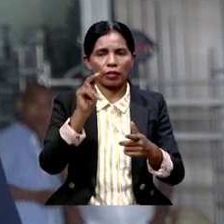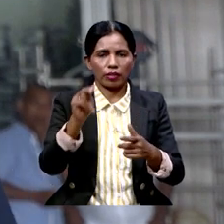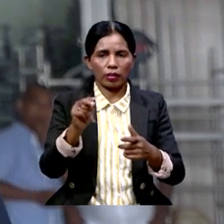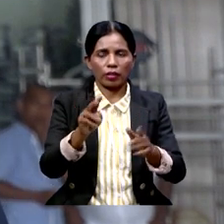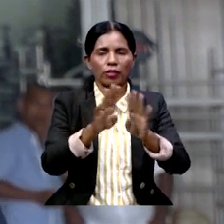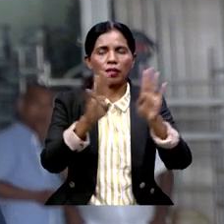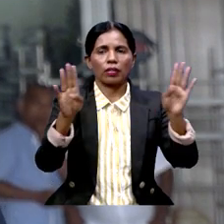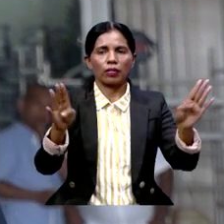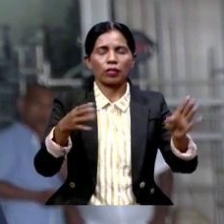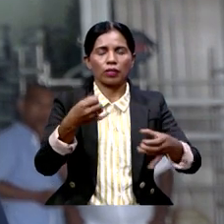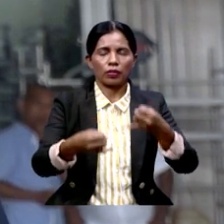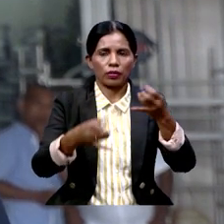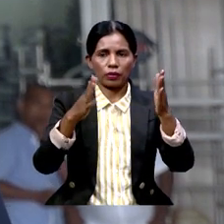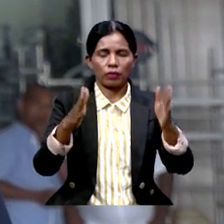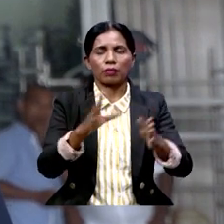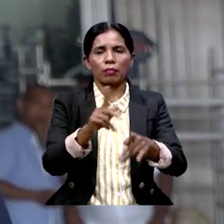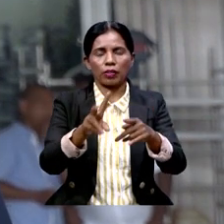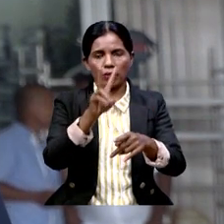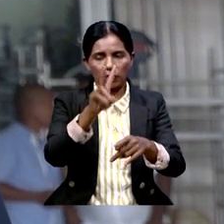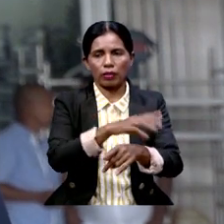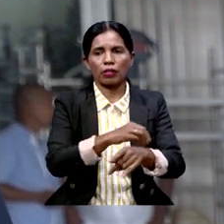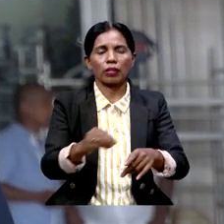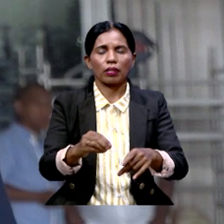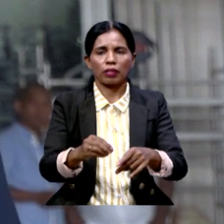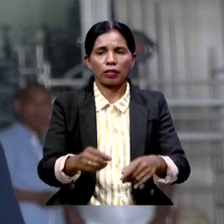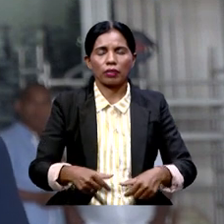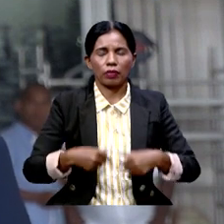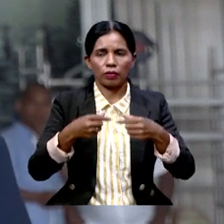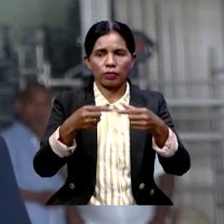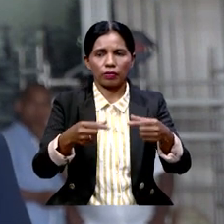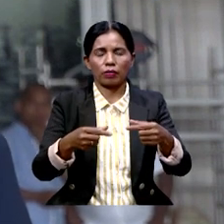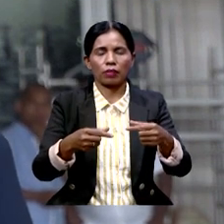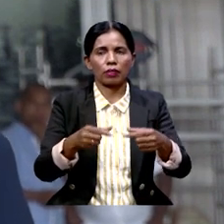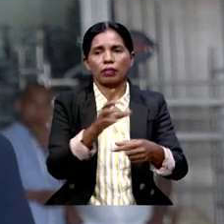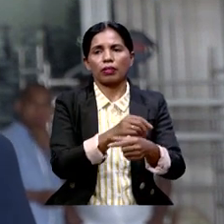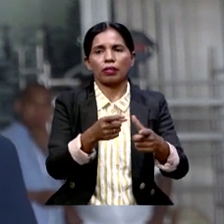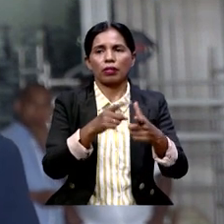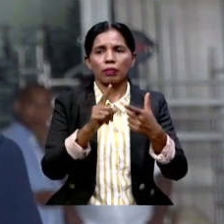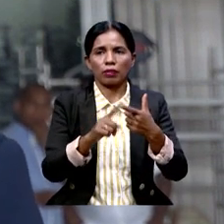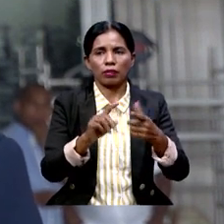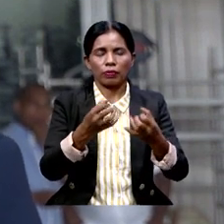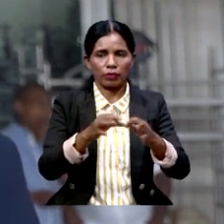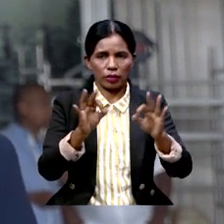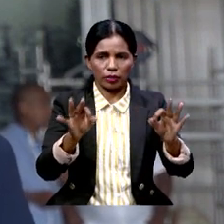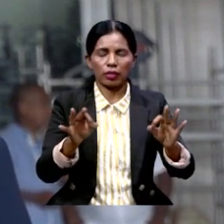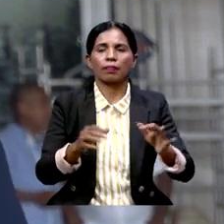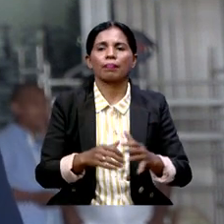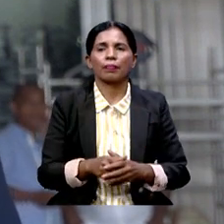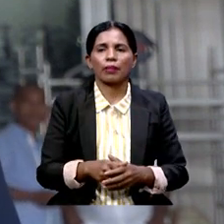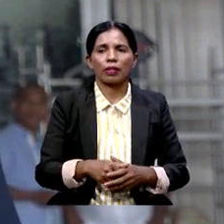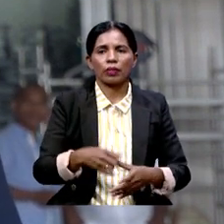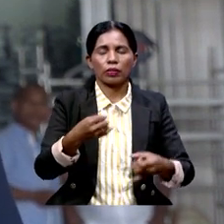que visto para o juiz, a juiz do Nerua, nem que integra para o coletivo, né? E outro dia, maca, juiz